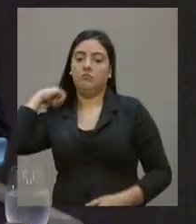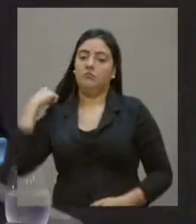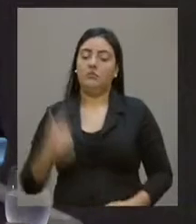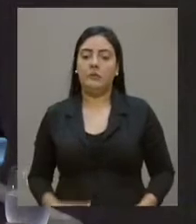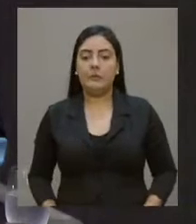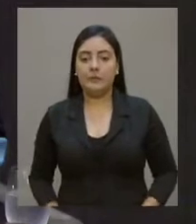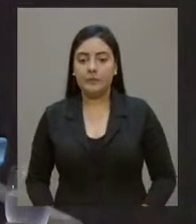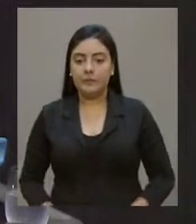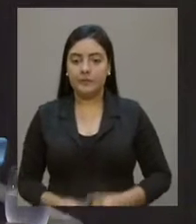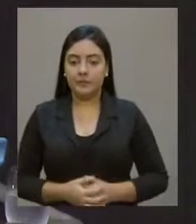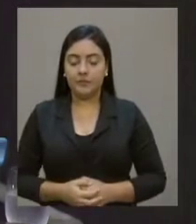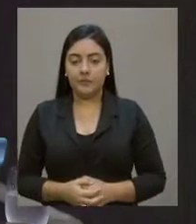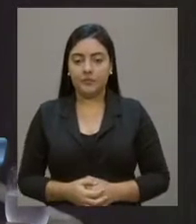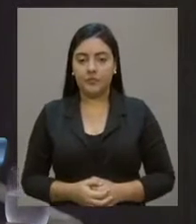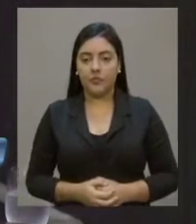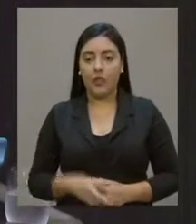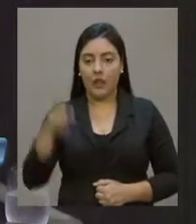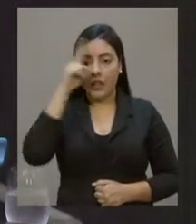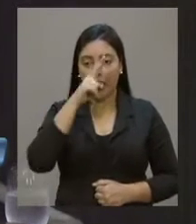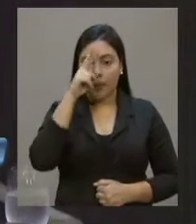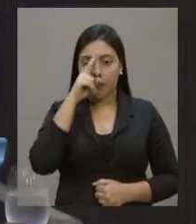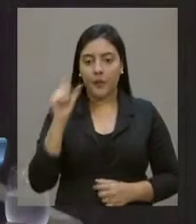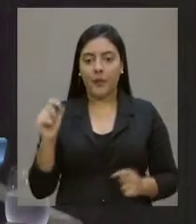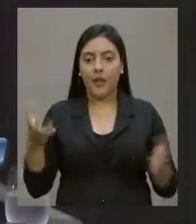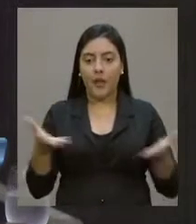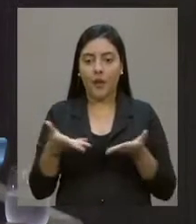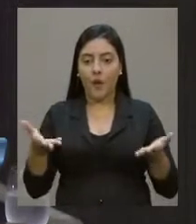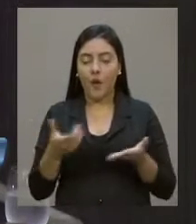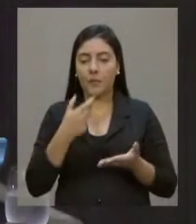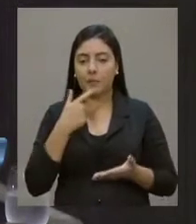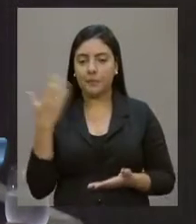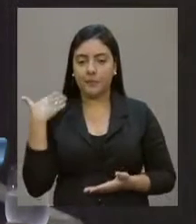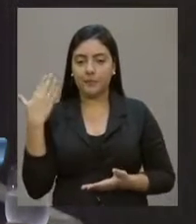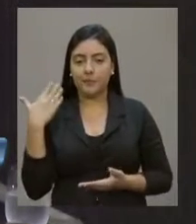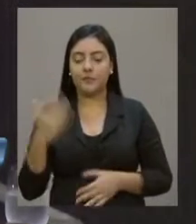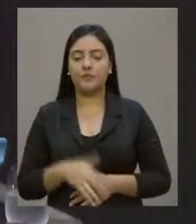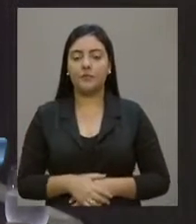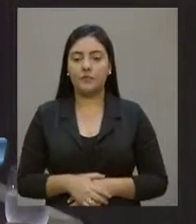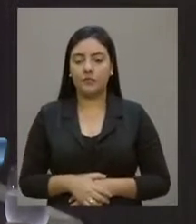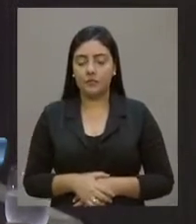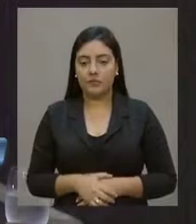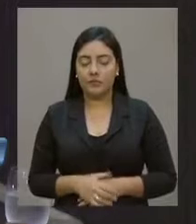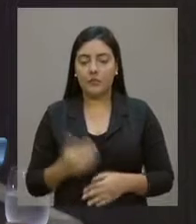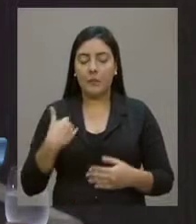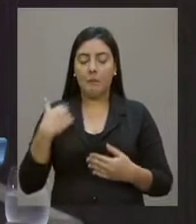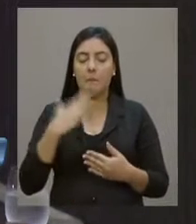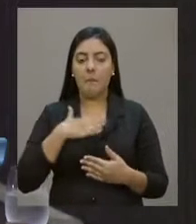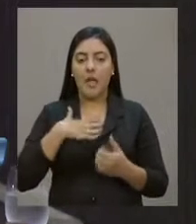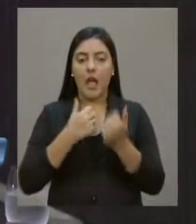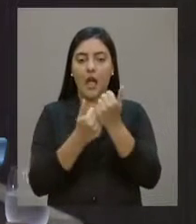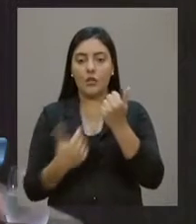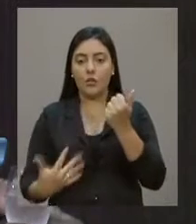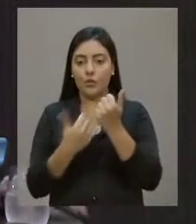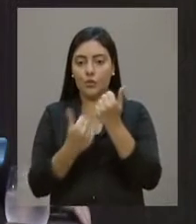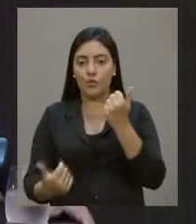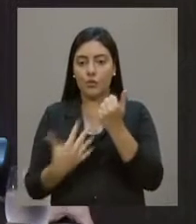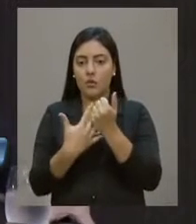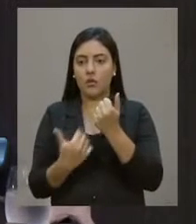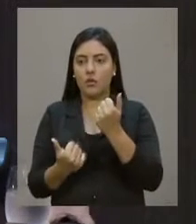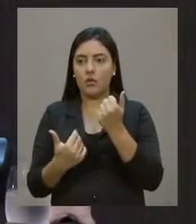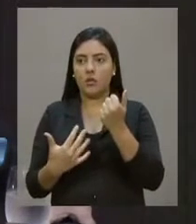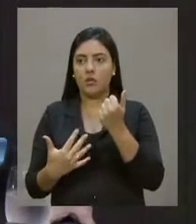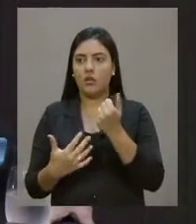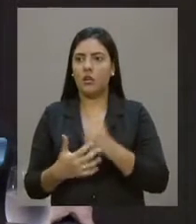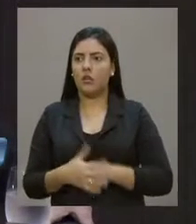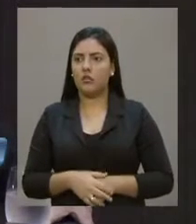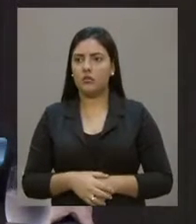horas. Fui lembrado, inclusive, agora recentemente, por nossa assessoria, que é